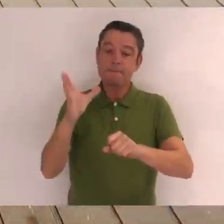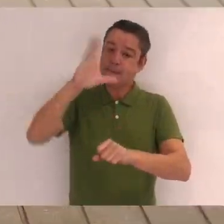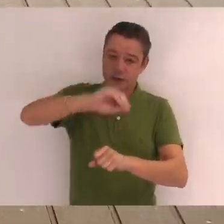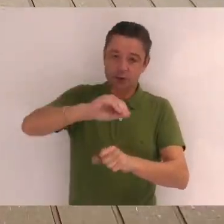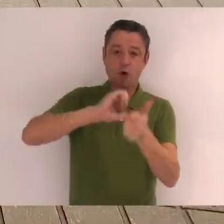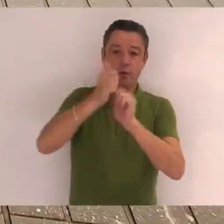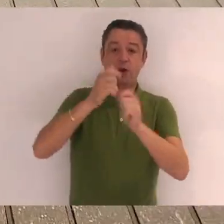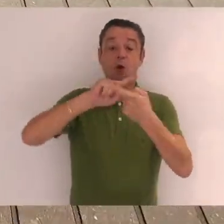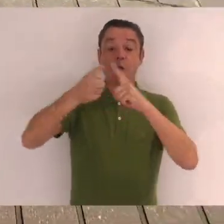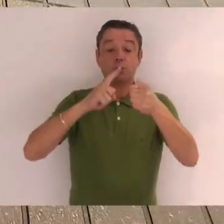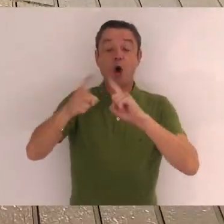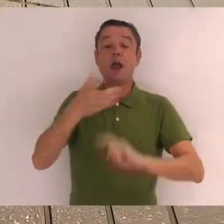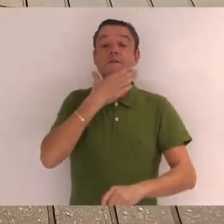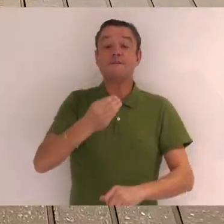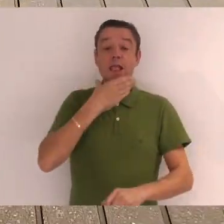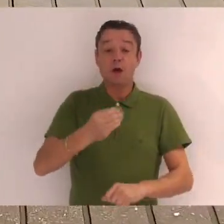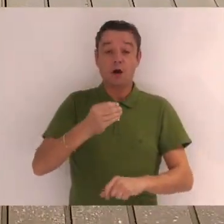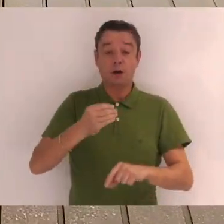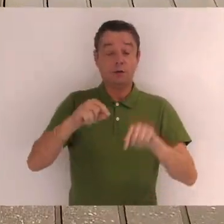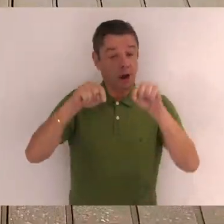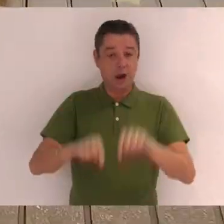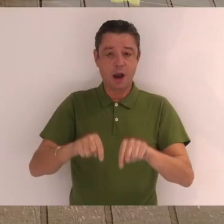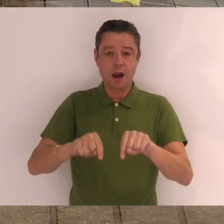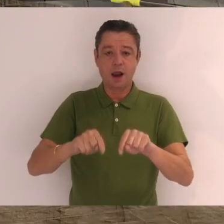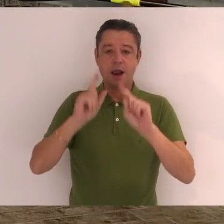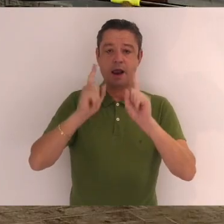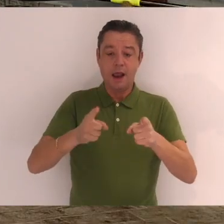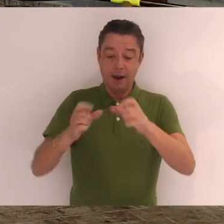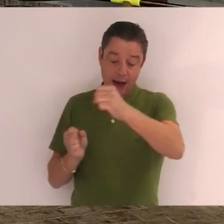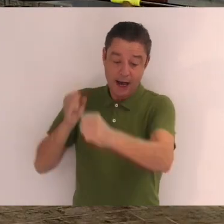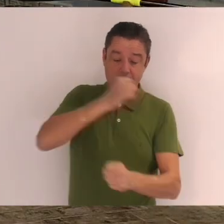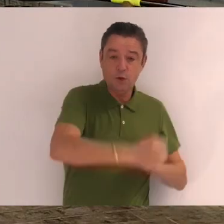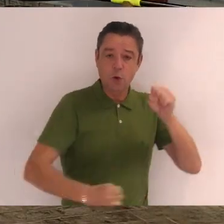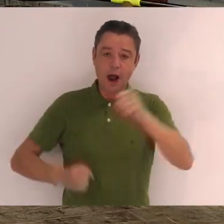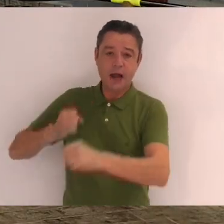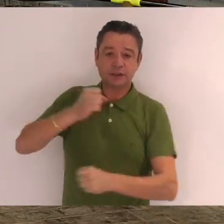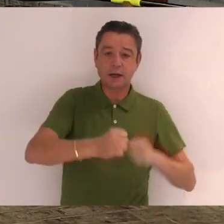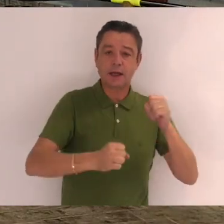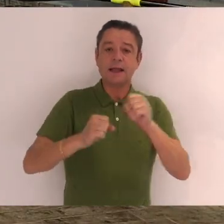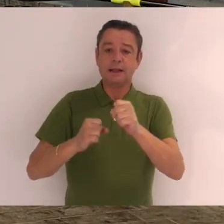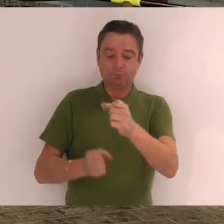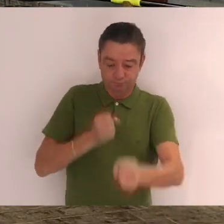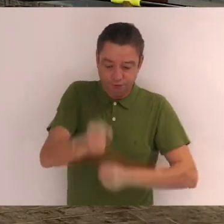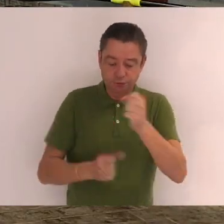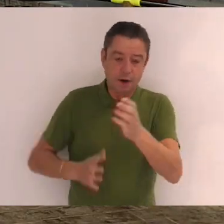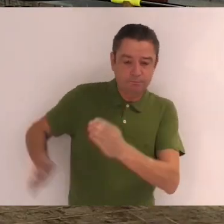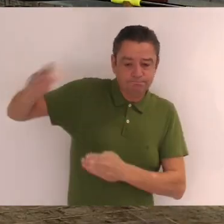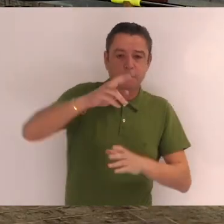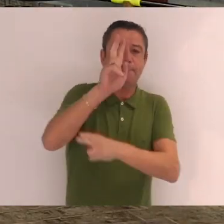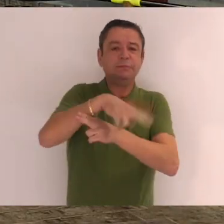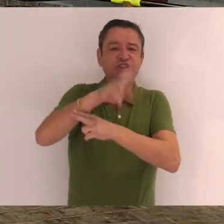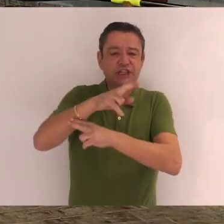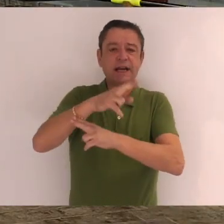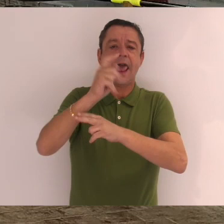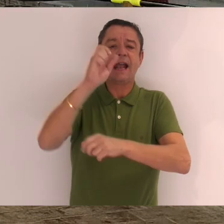por ela em montemor-o-velho assistir muito montemor-o-velho para o reino e para a canoagem também na pista de tartan das piscinas e outros